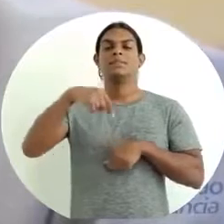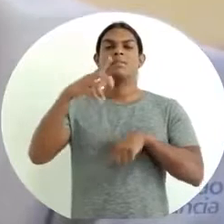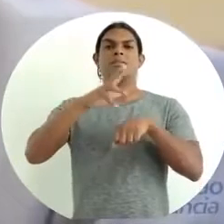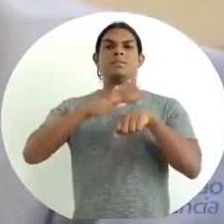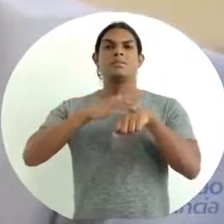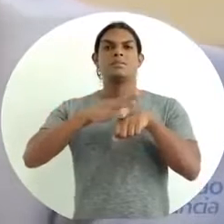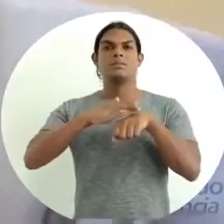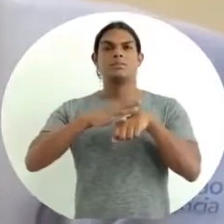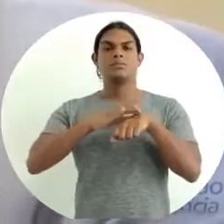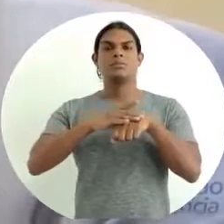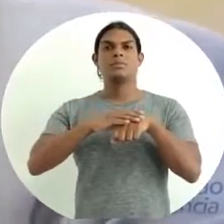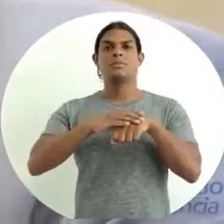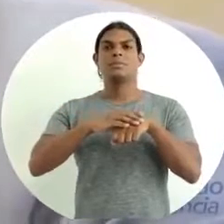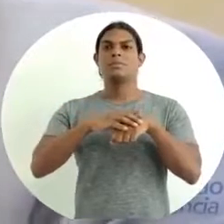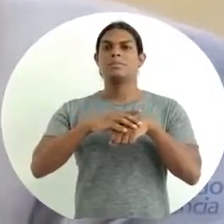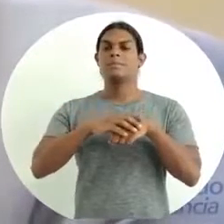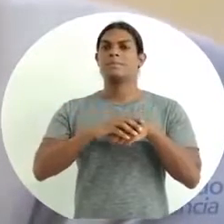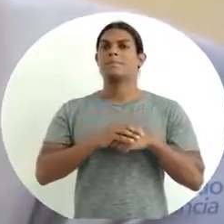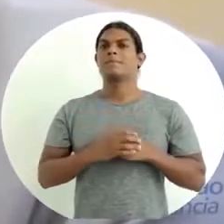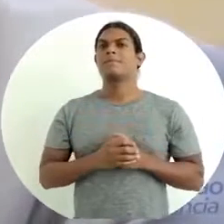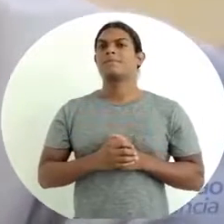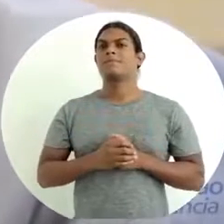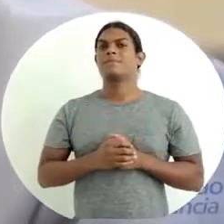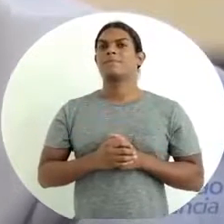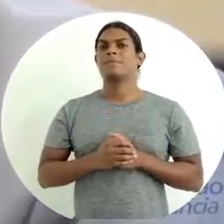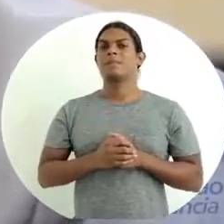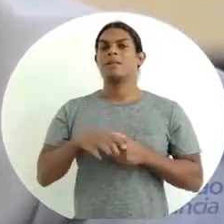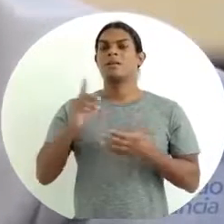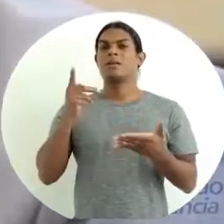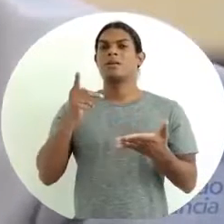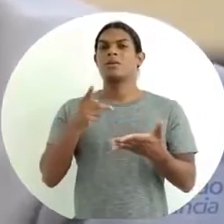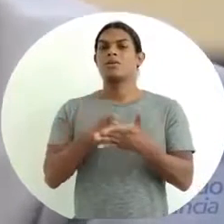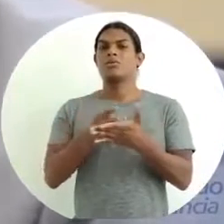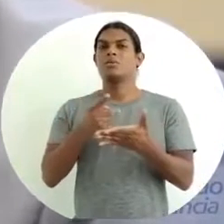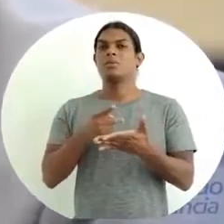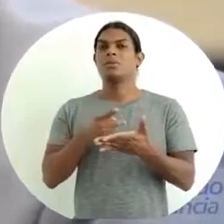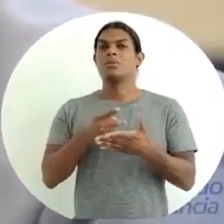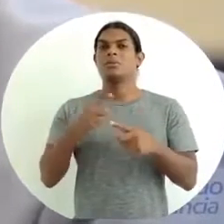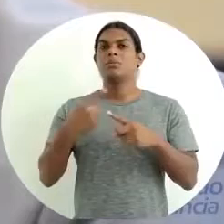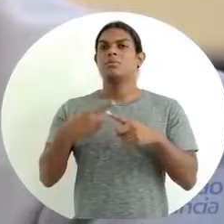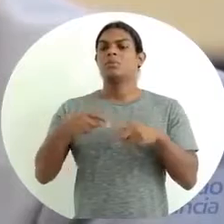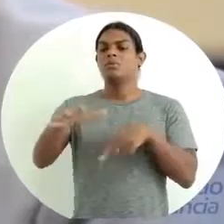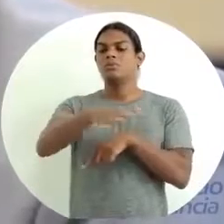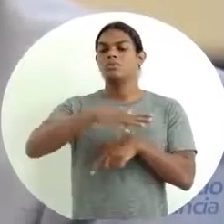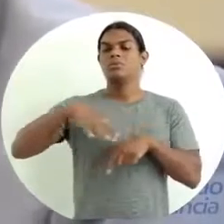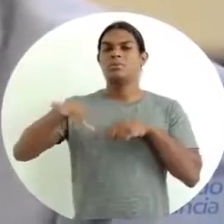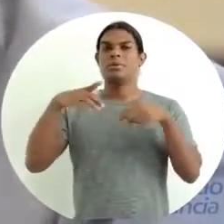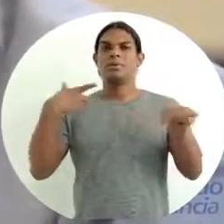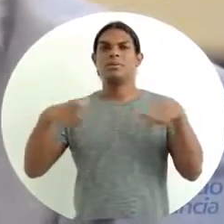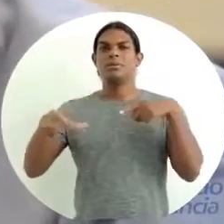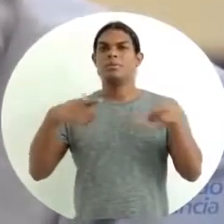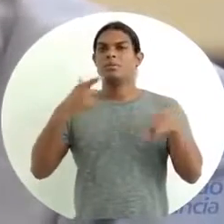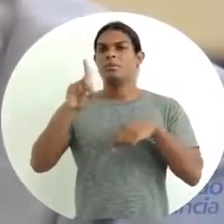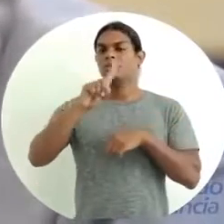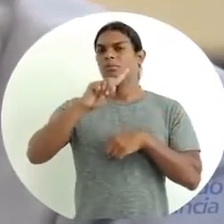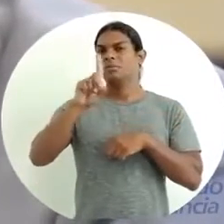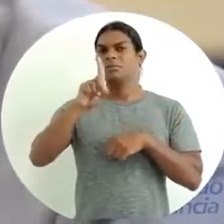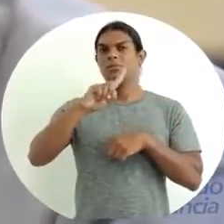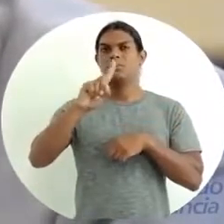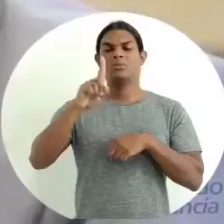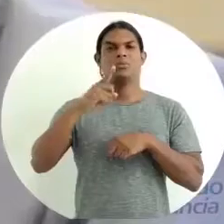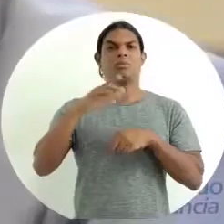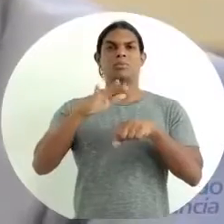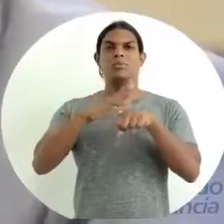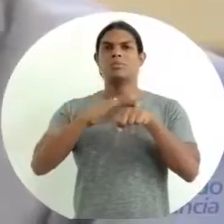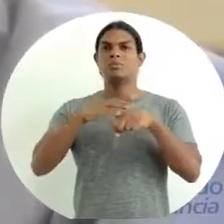está desenvolvendo o empregado ou com umas condições que estejam estabelecidas no ambiente de trabalho dele, não pode ser considerado doença do